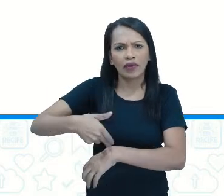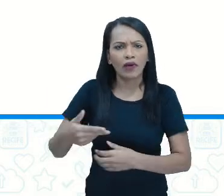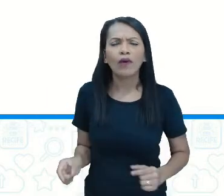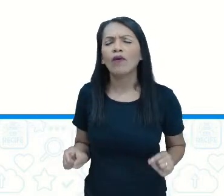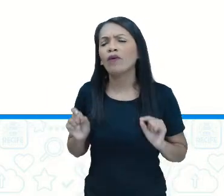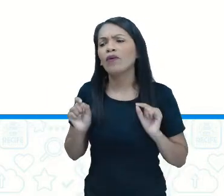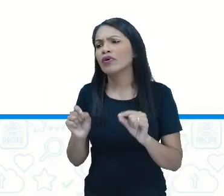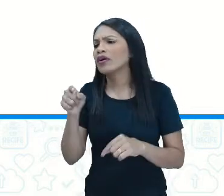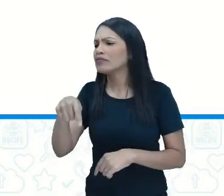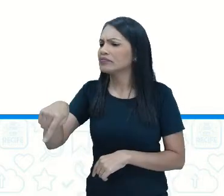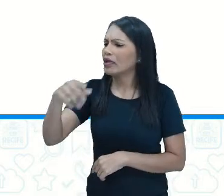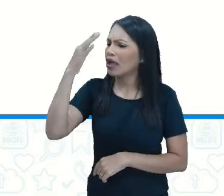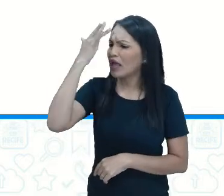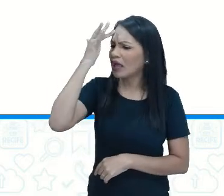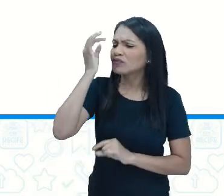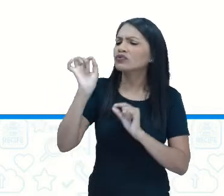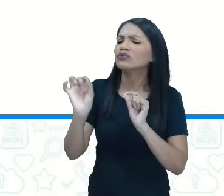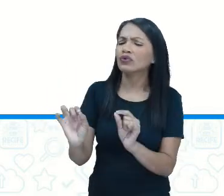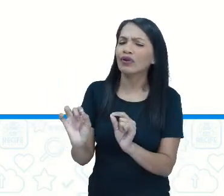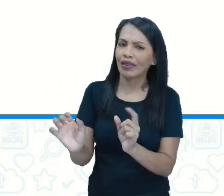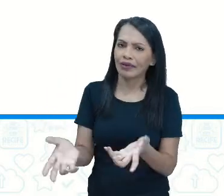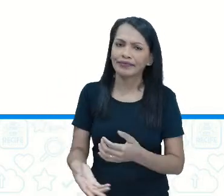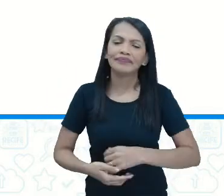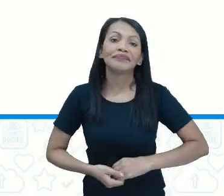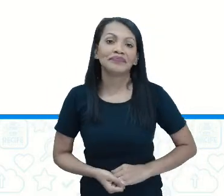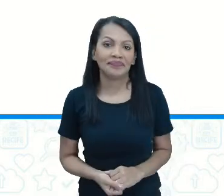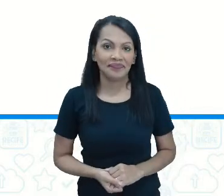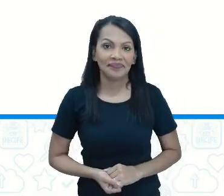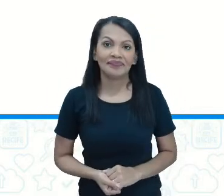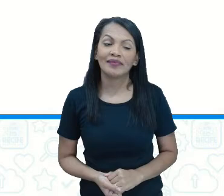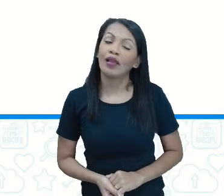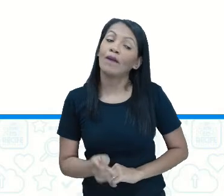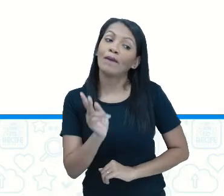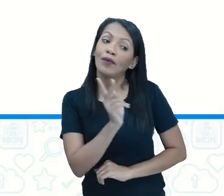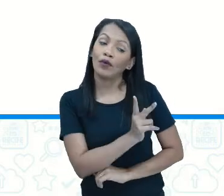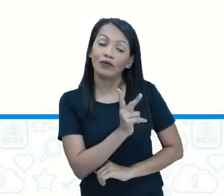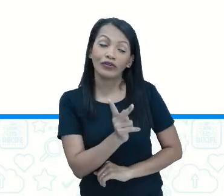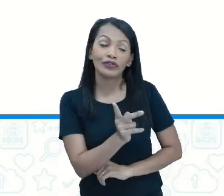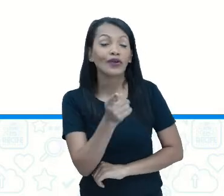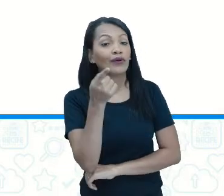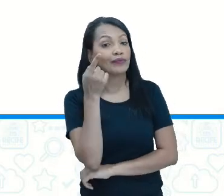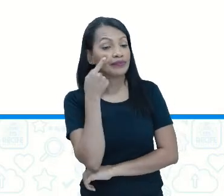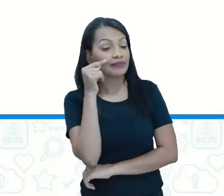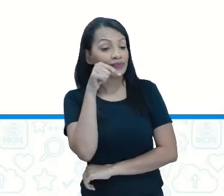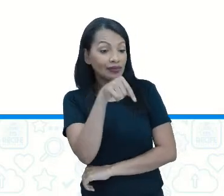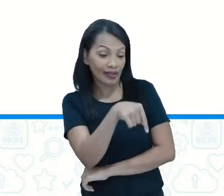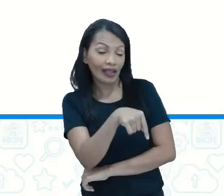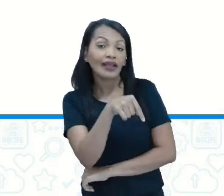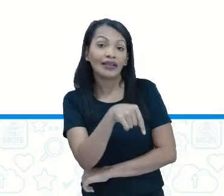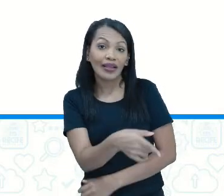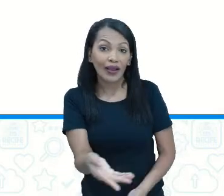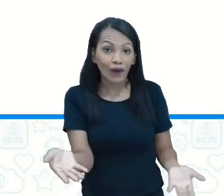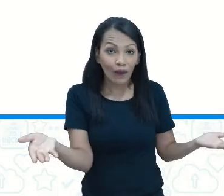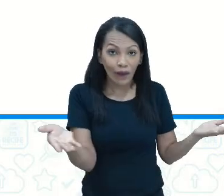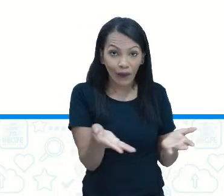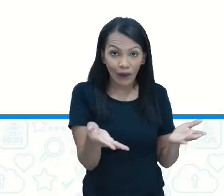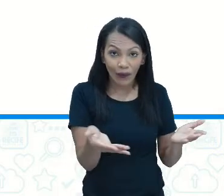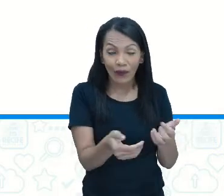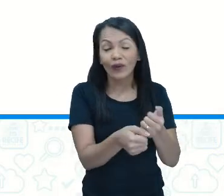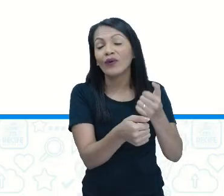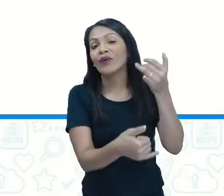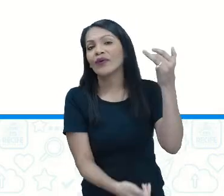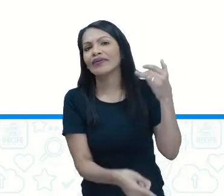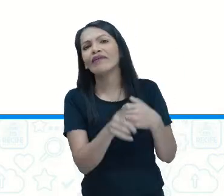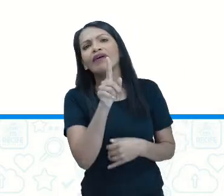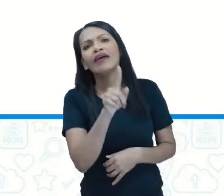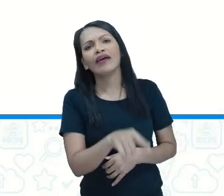senhora acha dessa lenda do Saci Pererê? Oi, professora Esther. Quem está aqui conosco hoje no chat